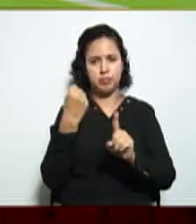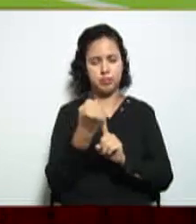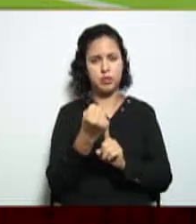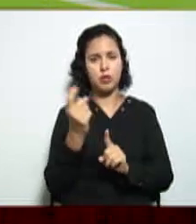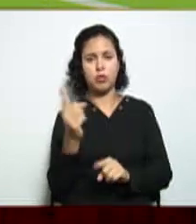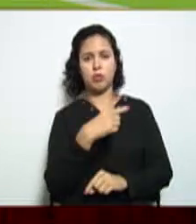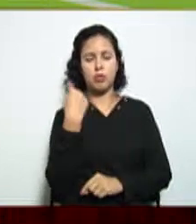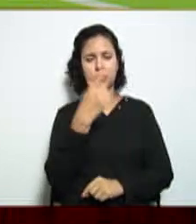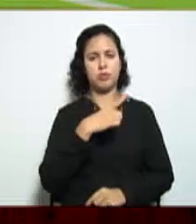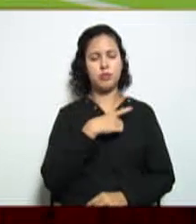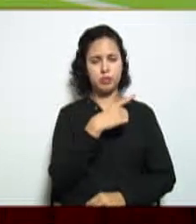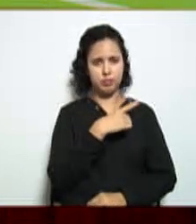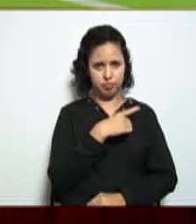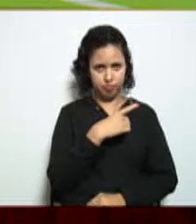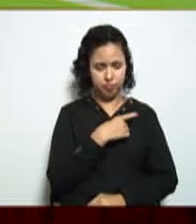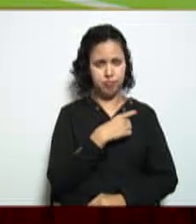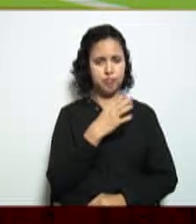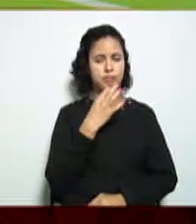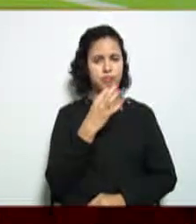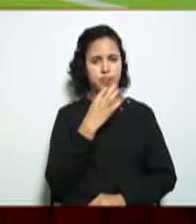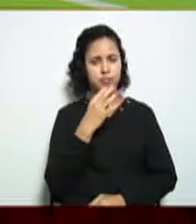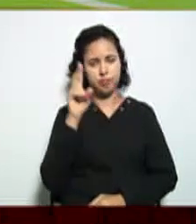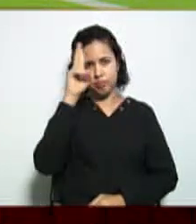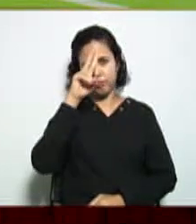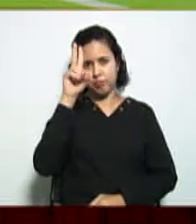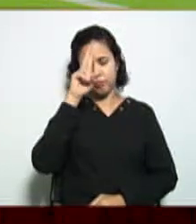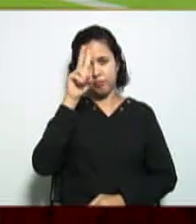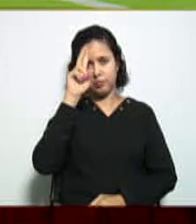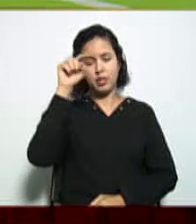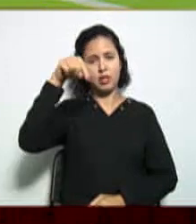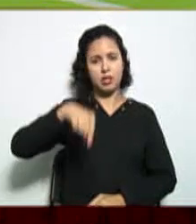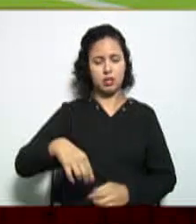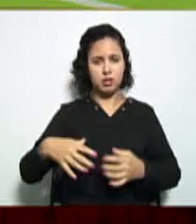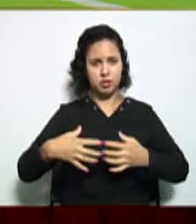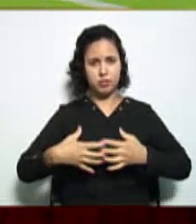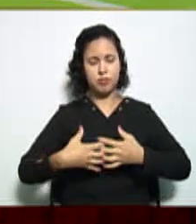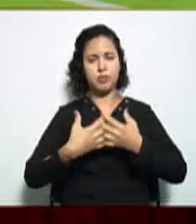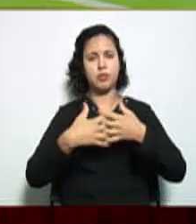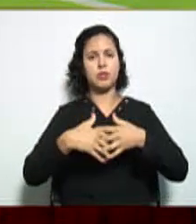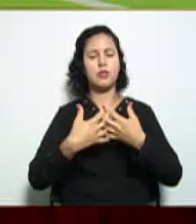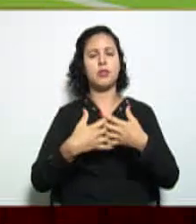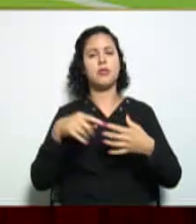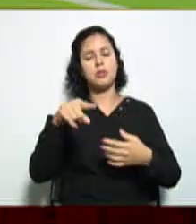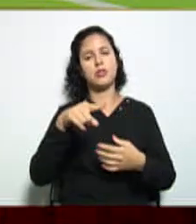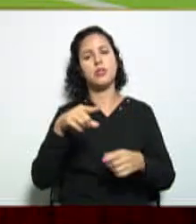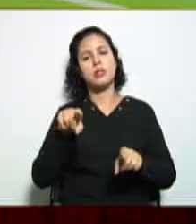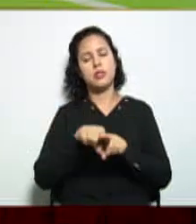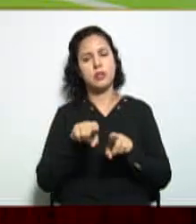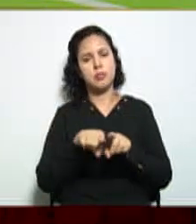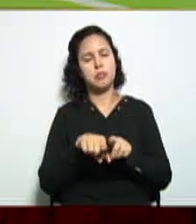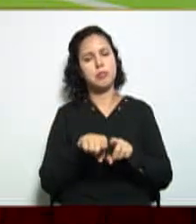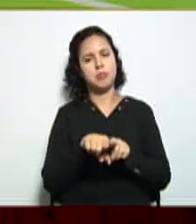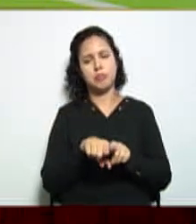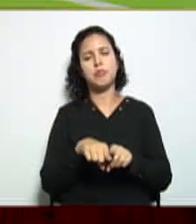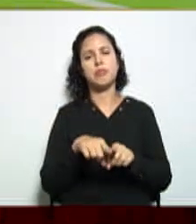esses conhecimentos na nossa história. E aqui, no Instituto, você também constrói o conhecimento